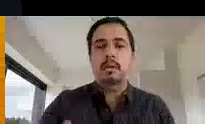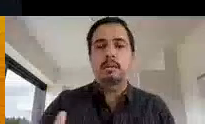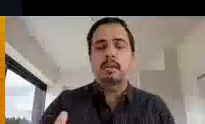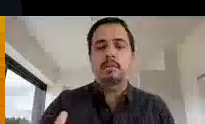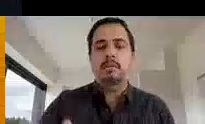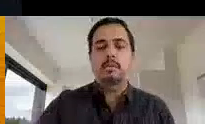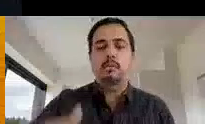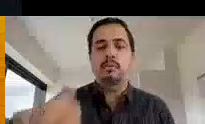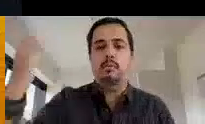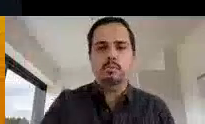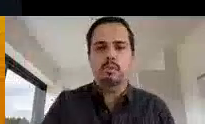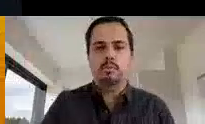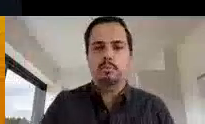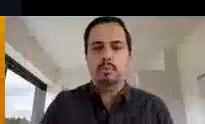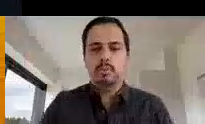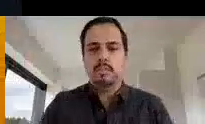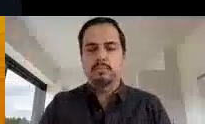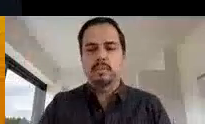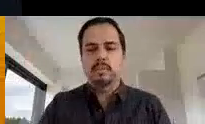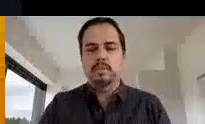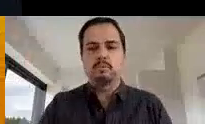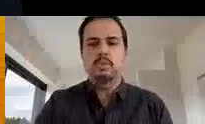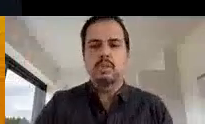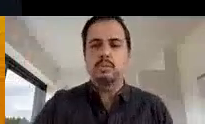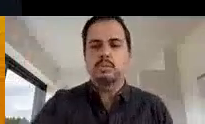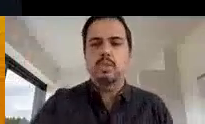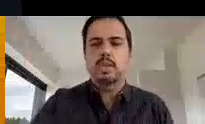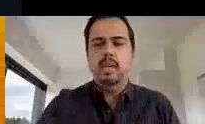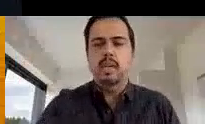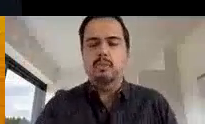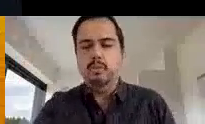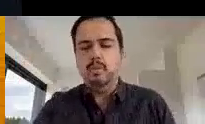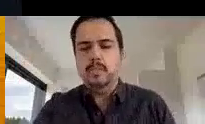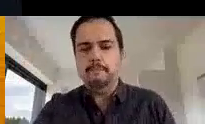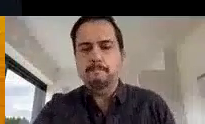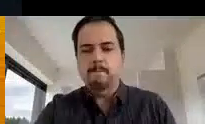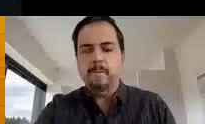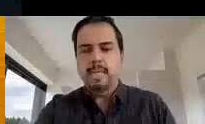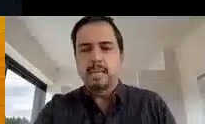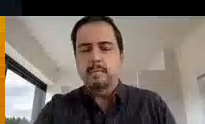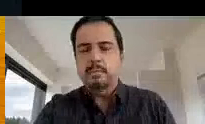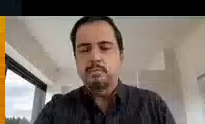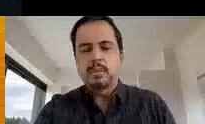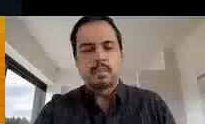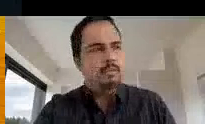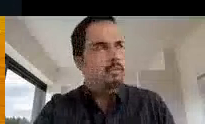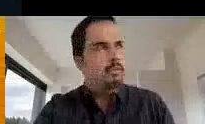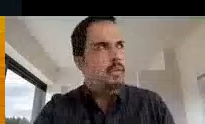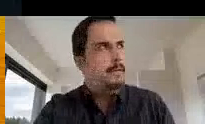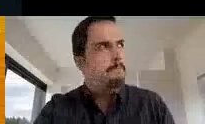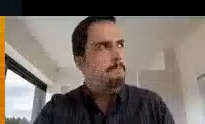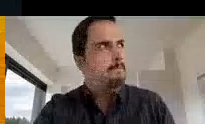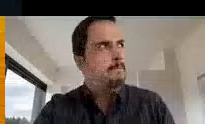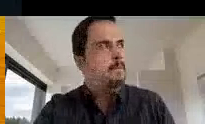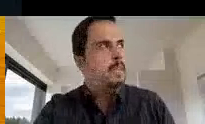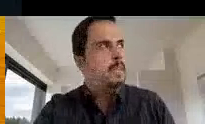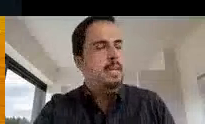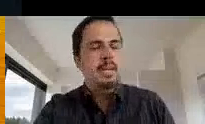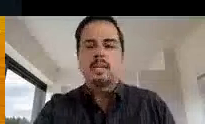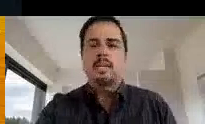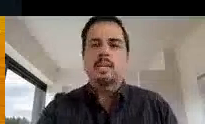também fazer uso na próxima conta. A gente vê muito isso aí nos puta, esqueci o